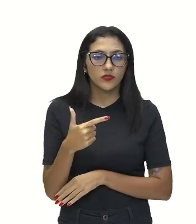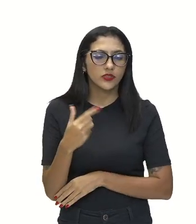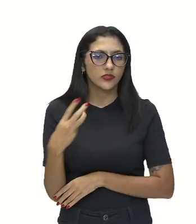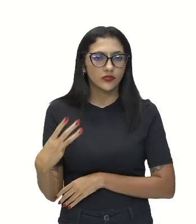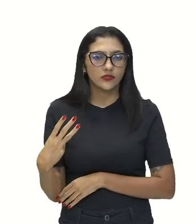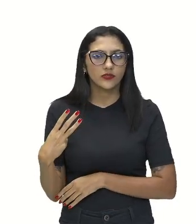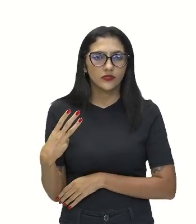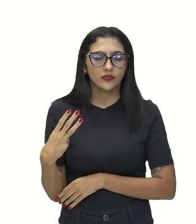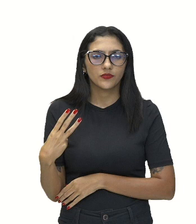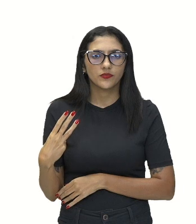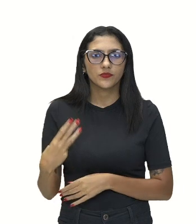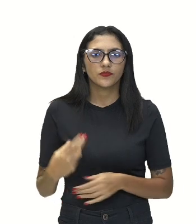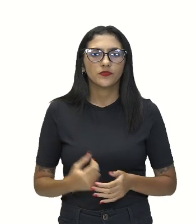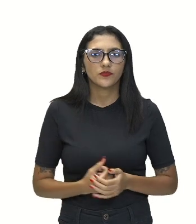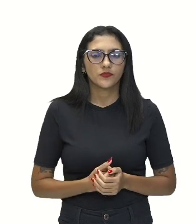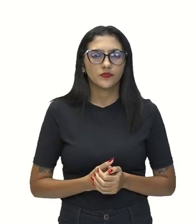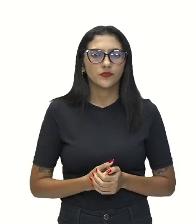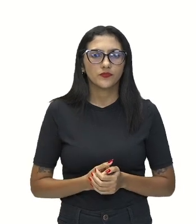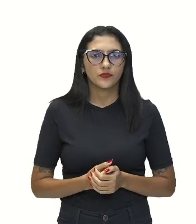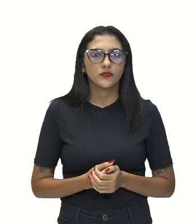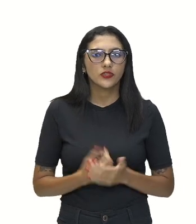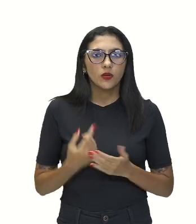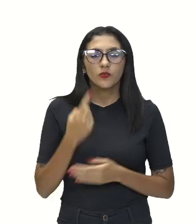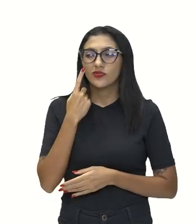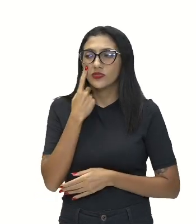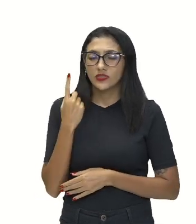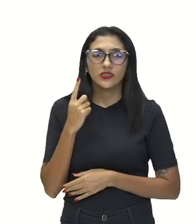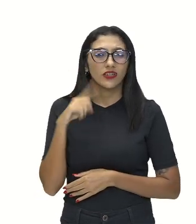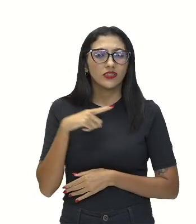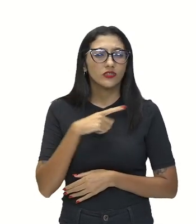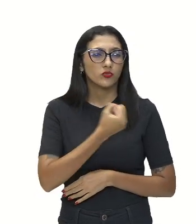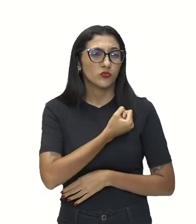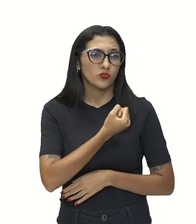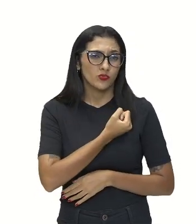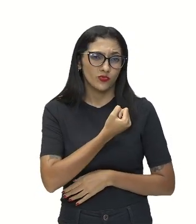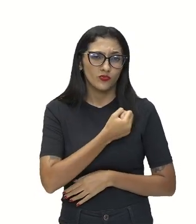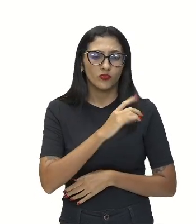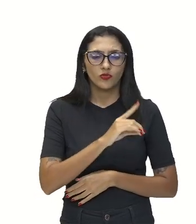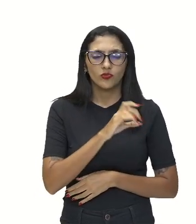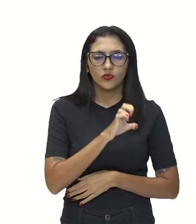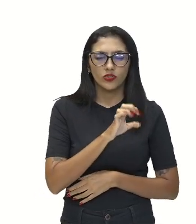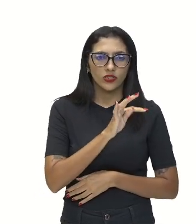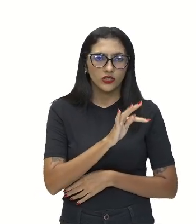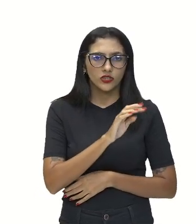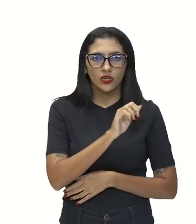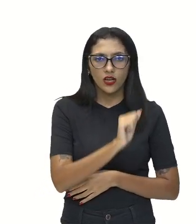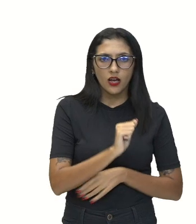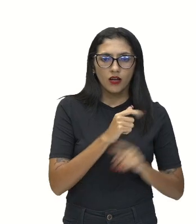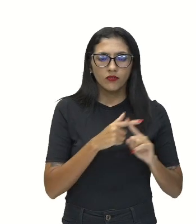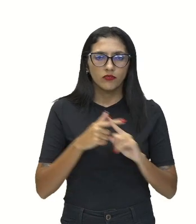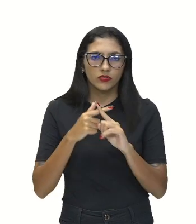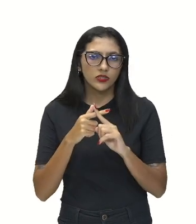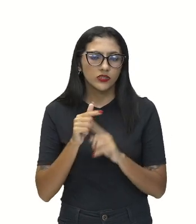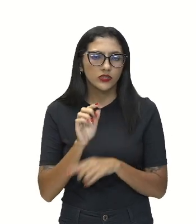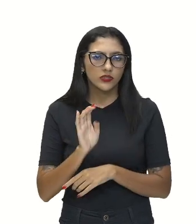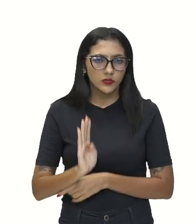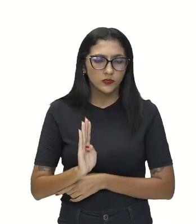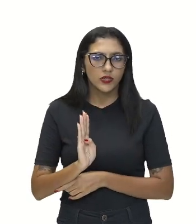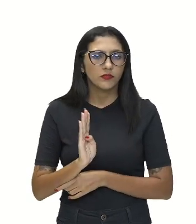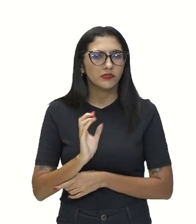principal como diagonal secundária, né? Olha só o que pode acontecer. Vamos supor que eu fizesse assim, ó,